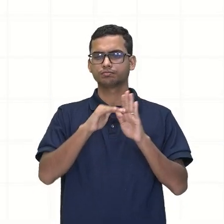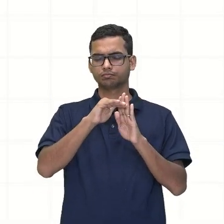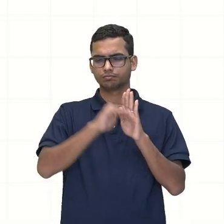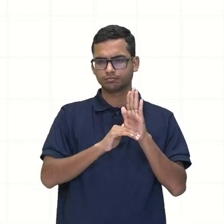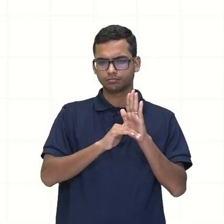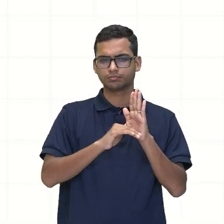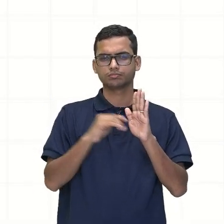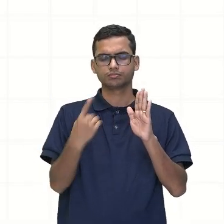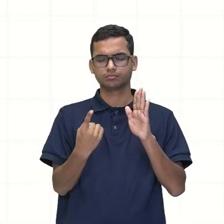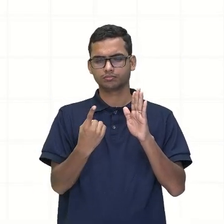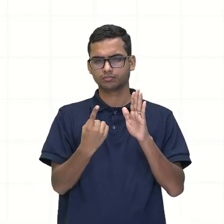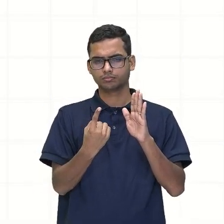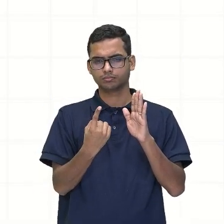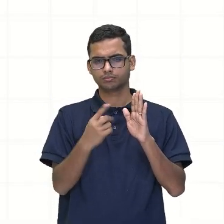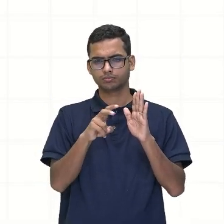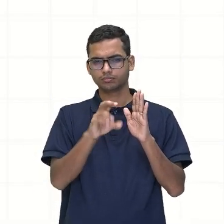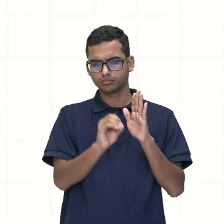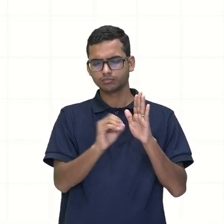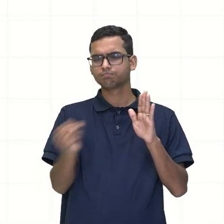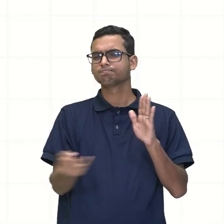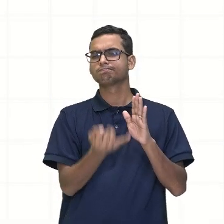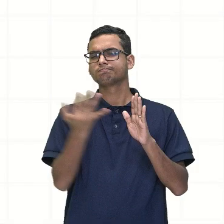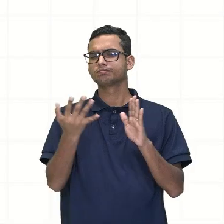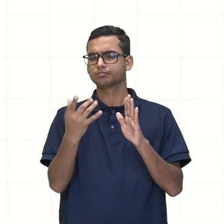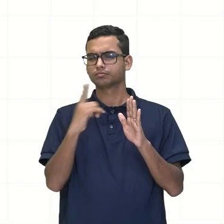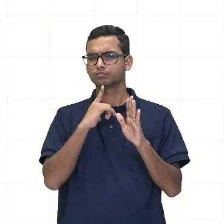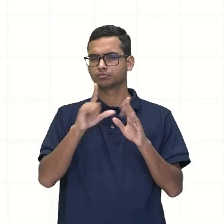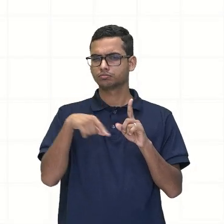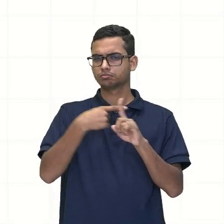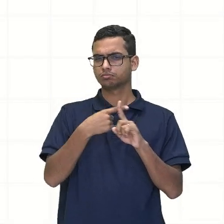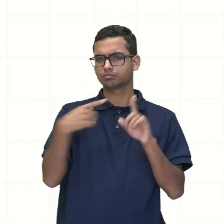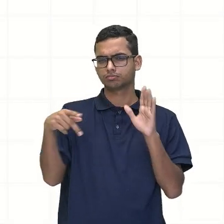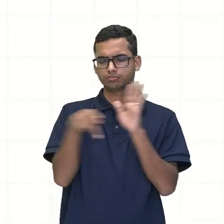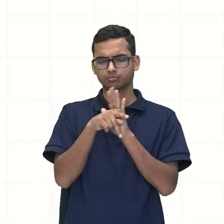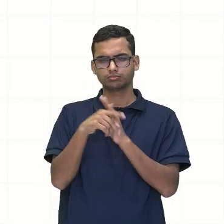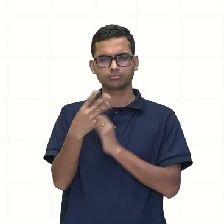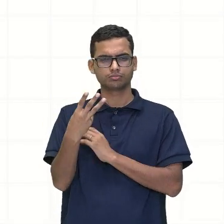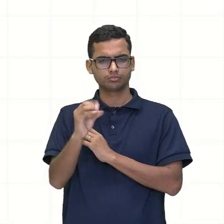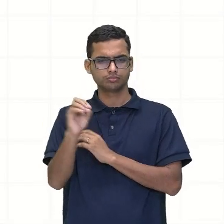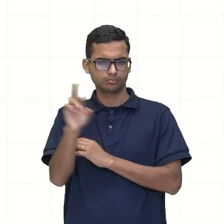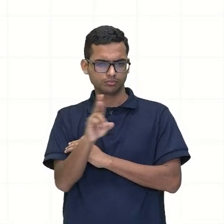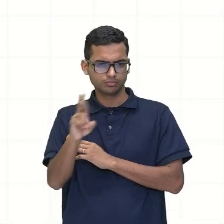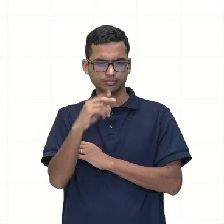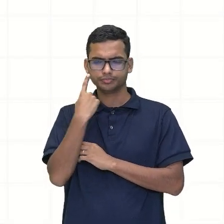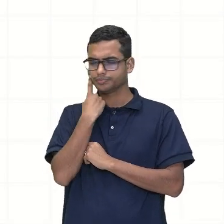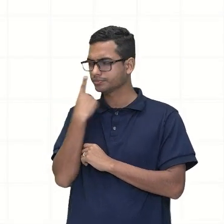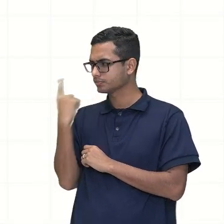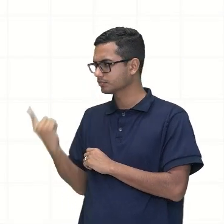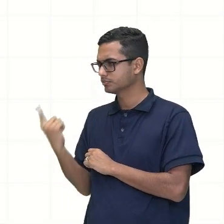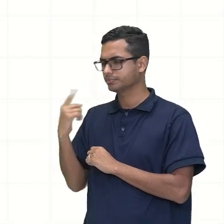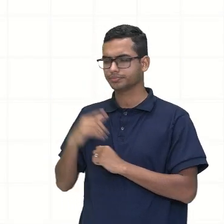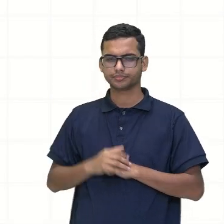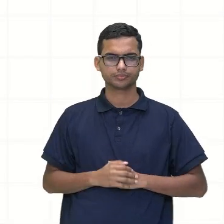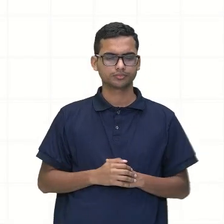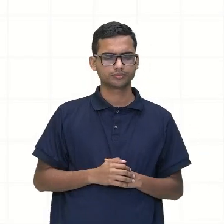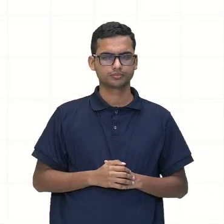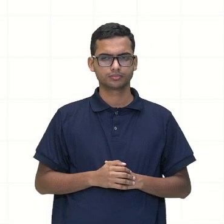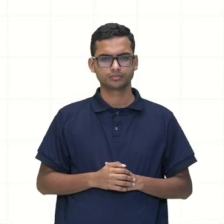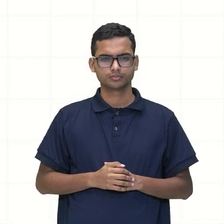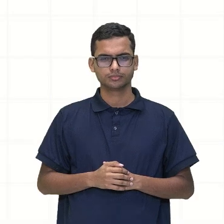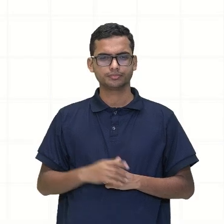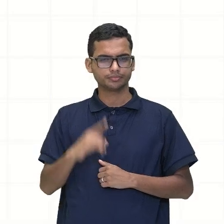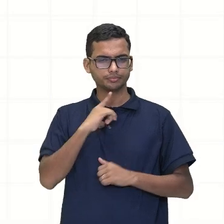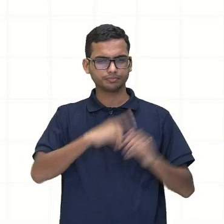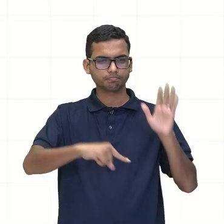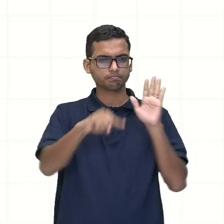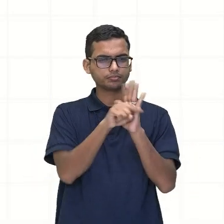a mais ali do que eu tinha? Eu gastei R$30 a mais. Então, vou ficar ali com menos